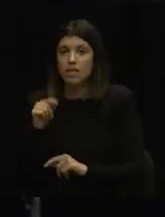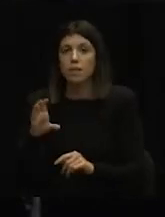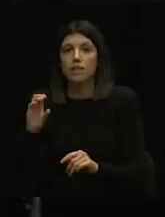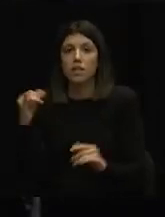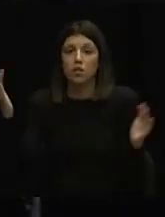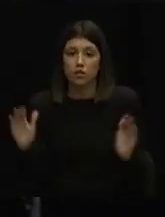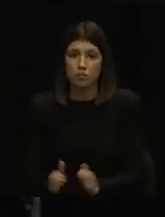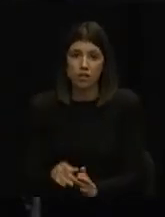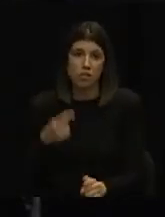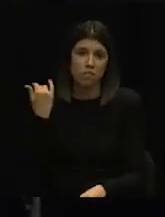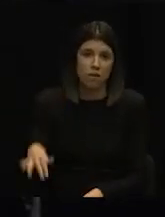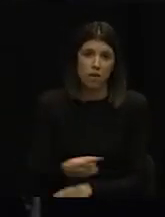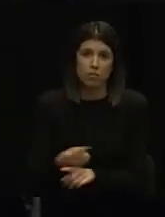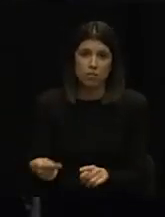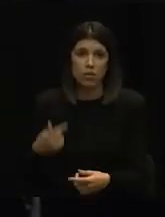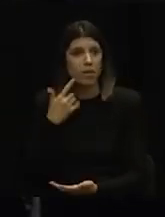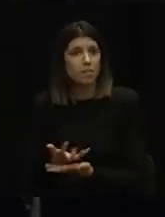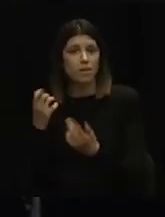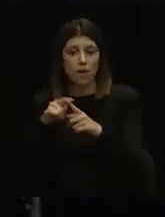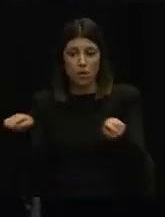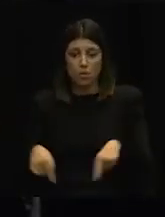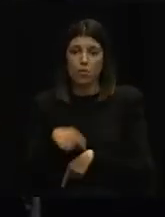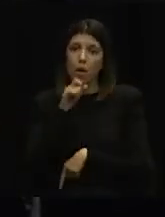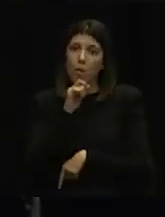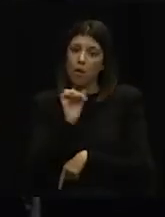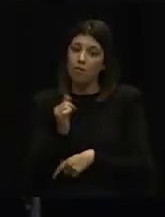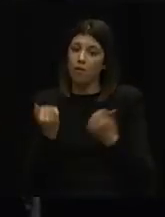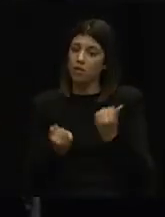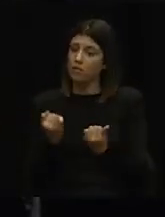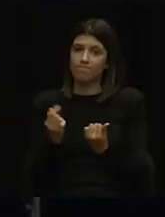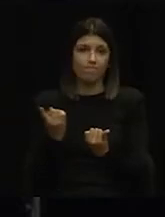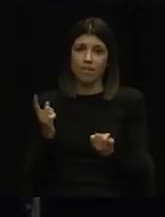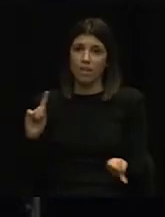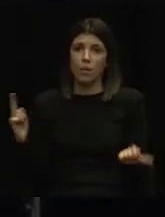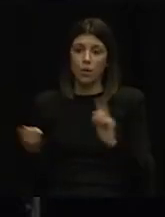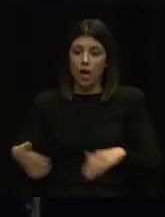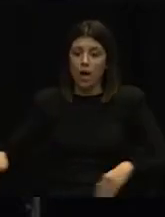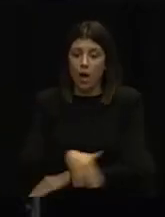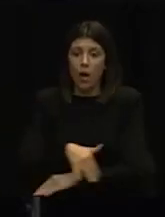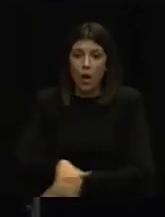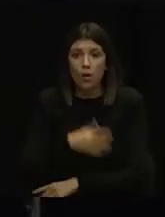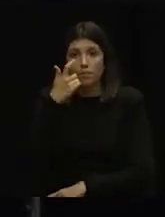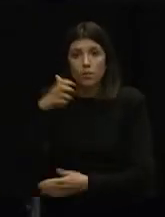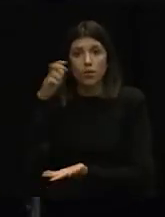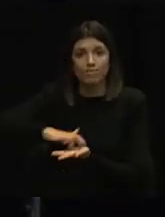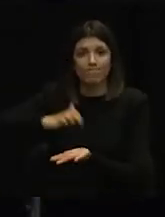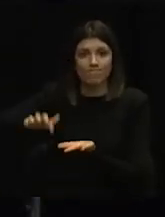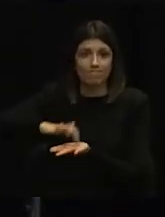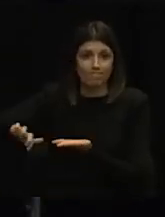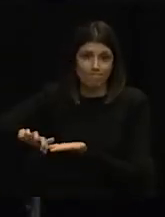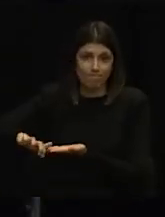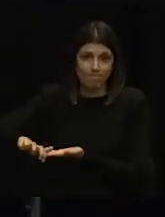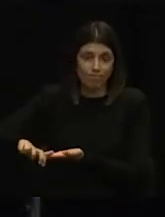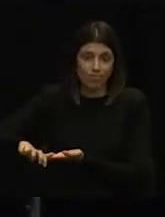a errada por estamos a dar o sinal de que o espaço público Continuar a ser do automóvel quando deveria ser claro que as ruas deveriam ser ocupadas pelas pessoas